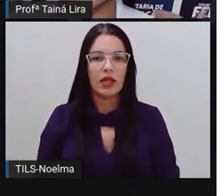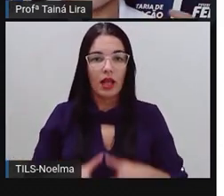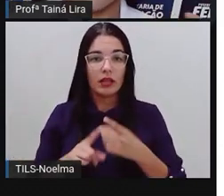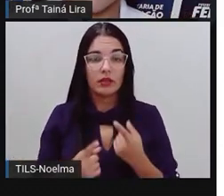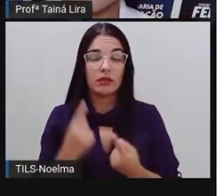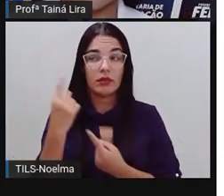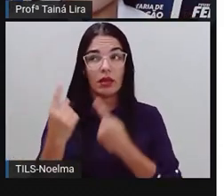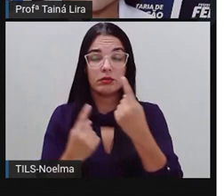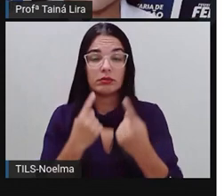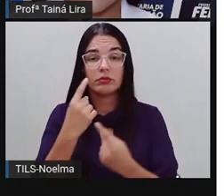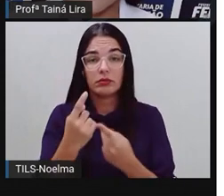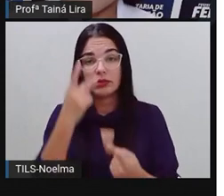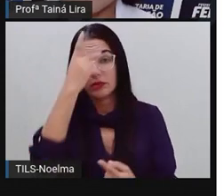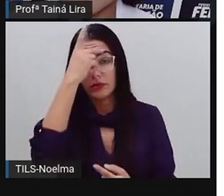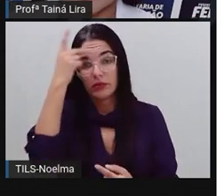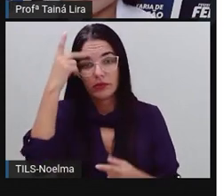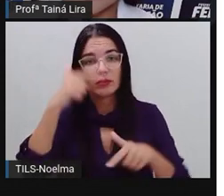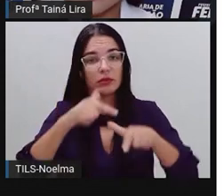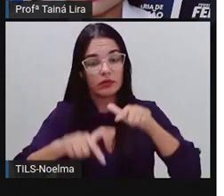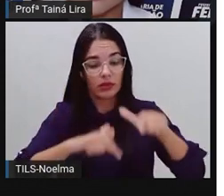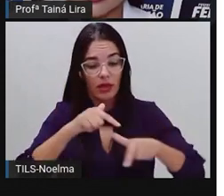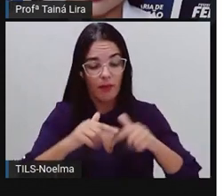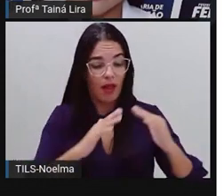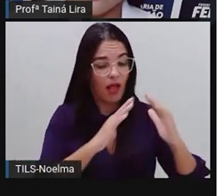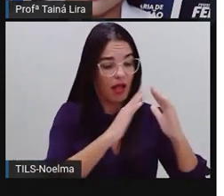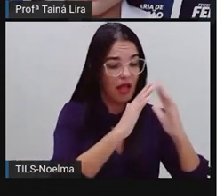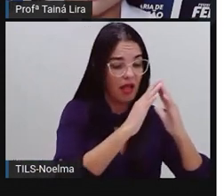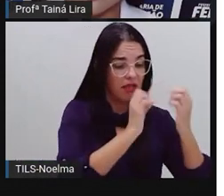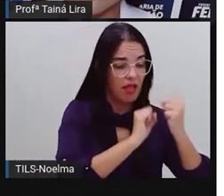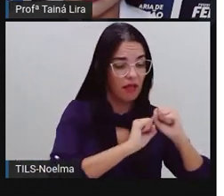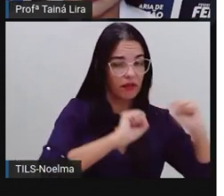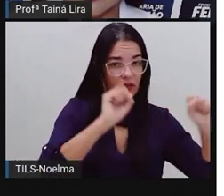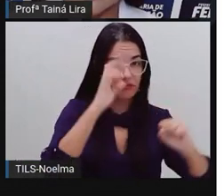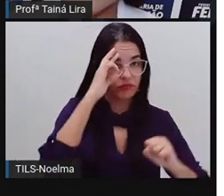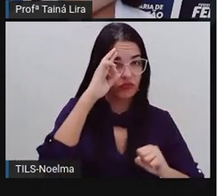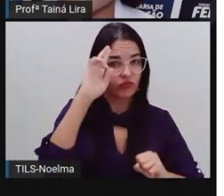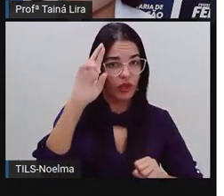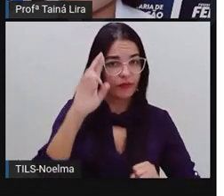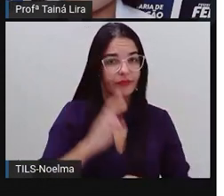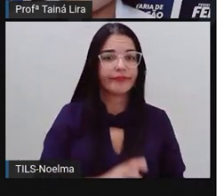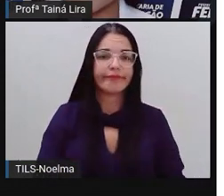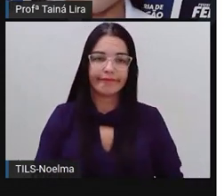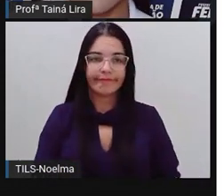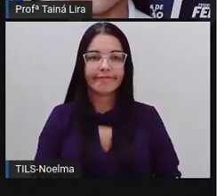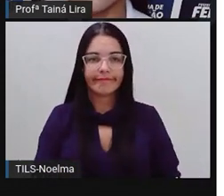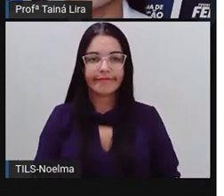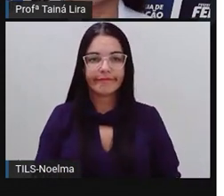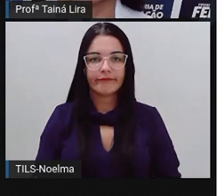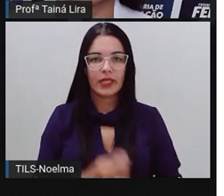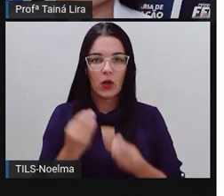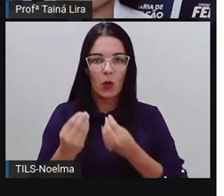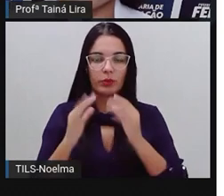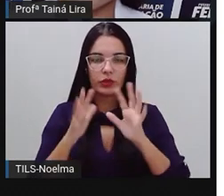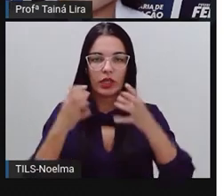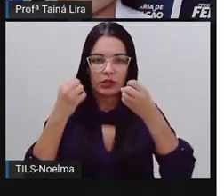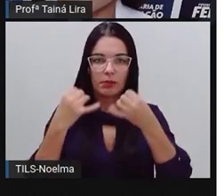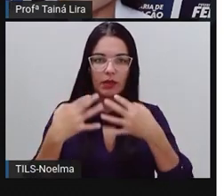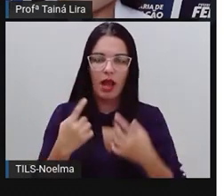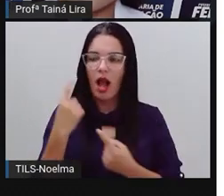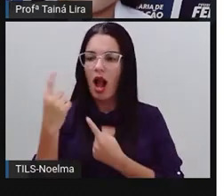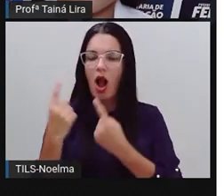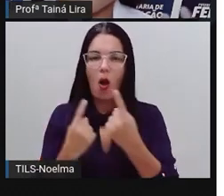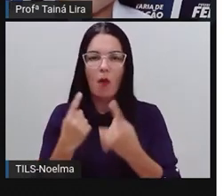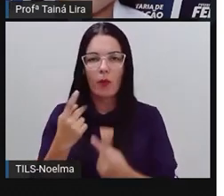africanos também trabalhavam nas casas-grandes ali dentro das fazendas tá como a pros já falou que